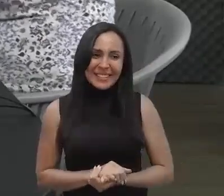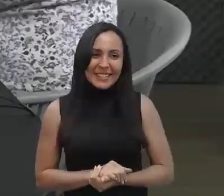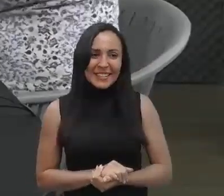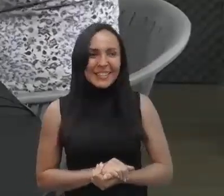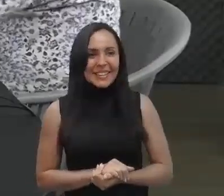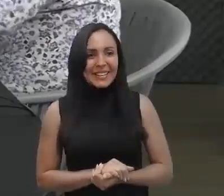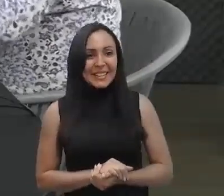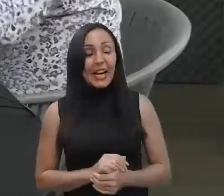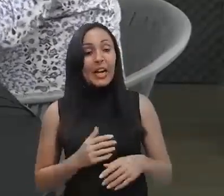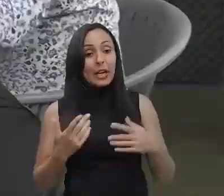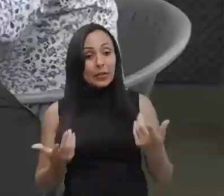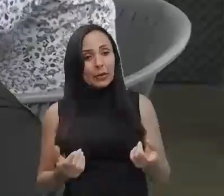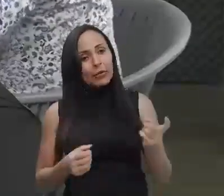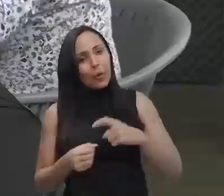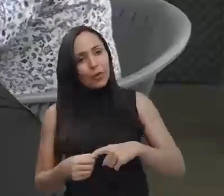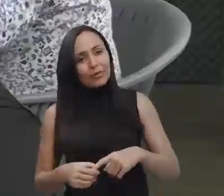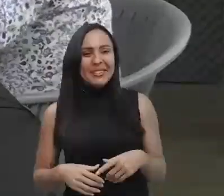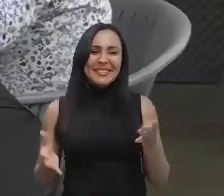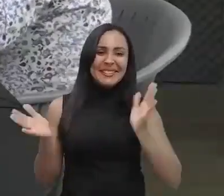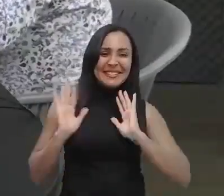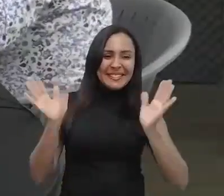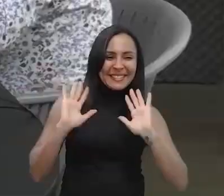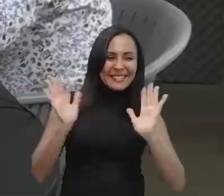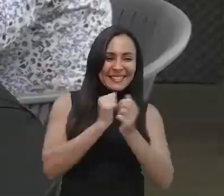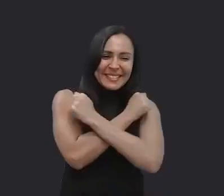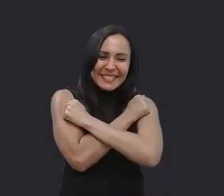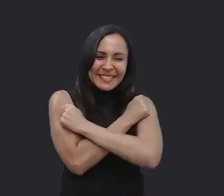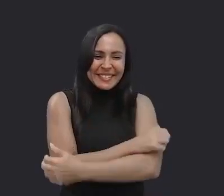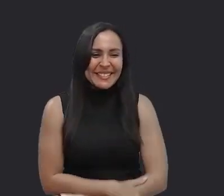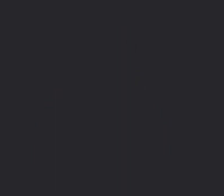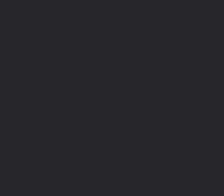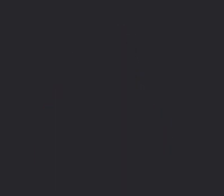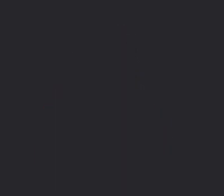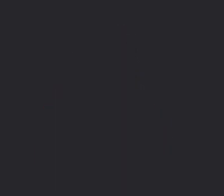educ do volta viu forte abraço gente